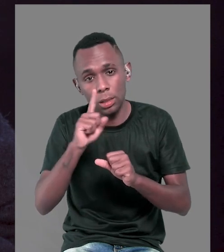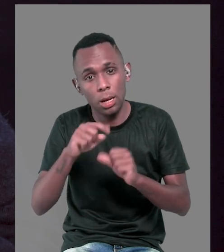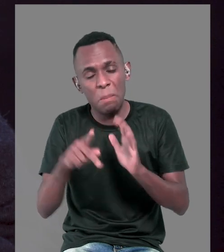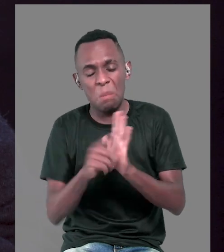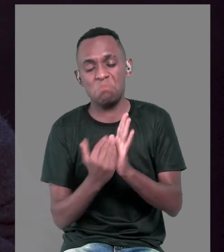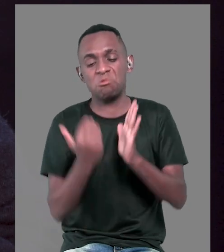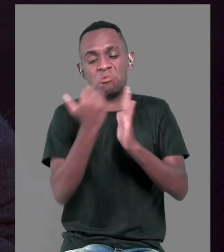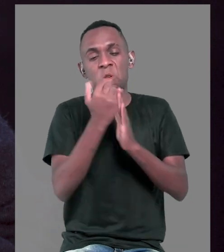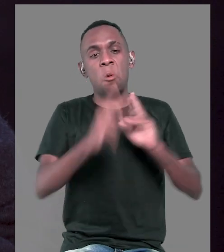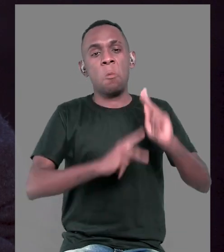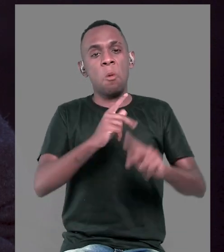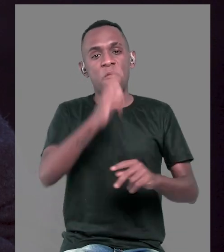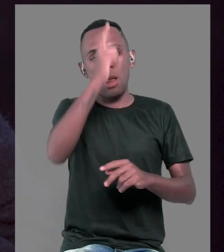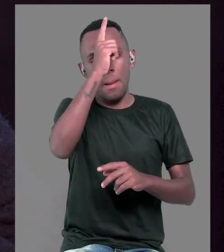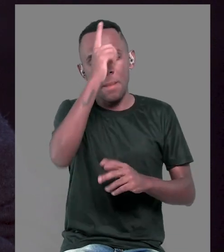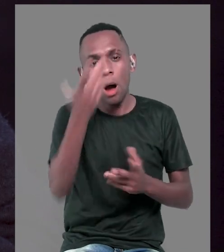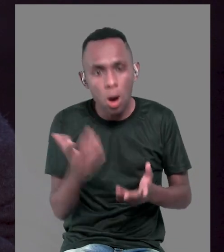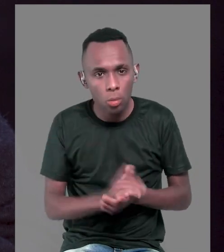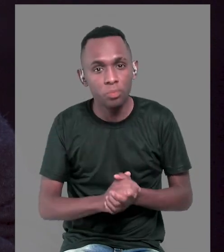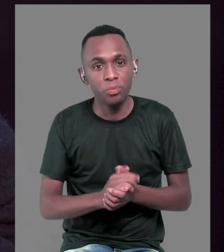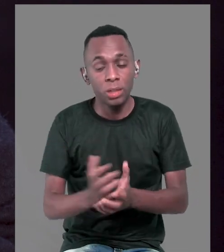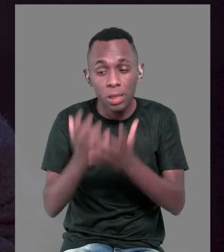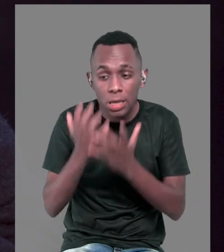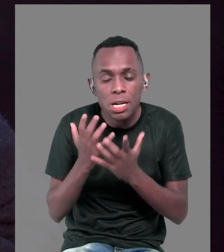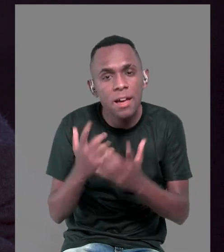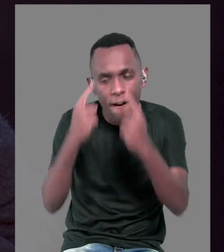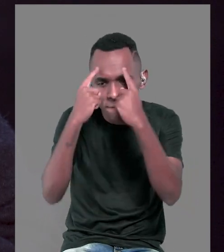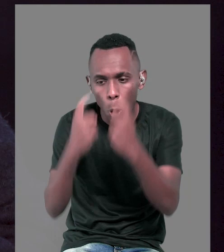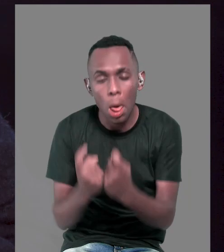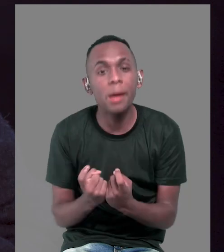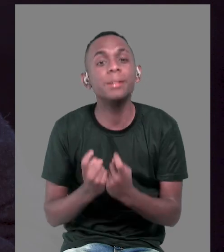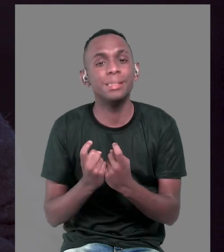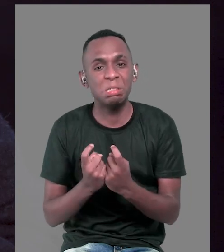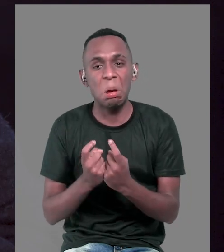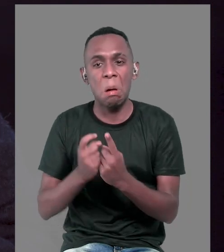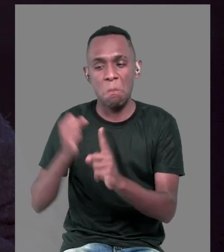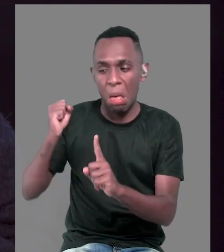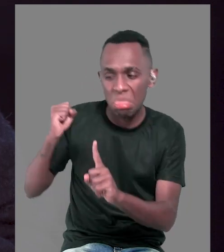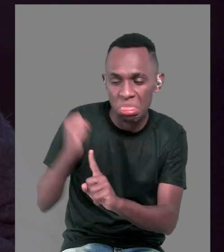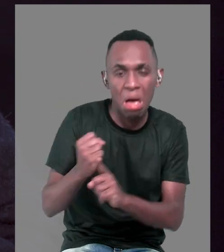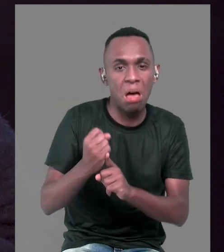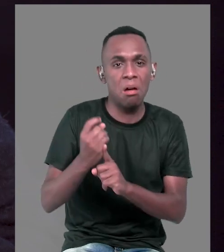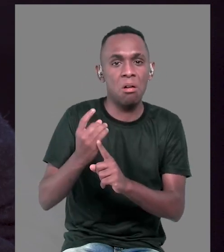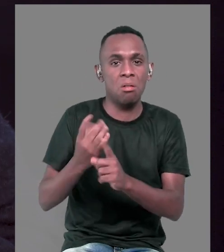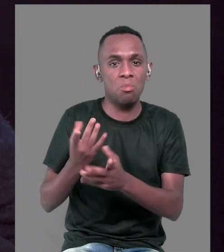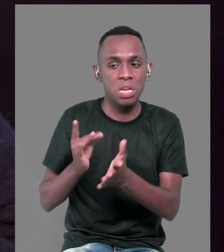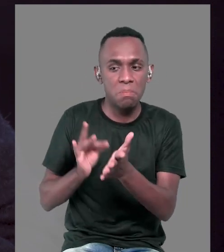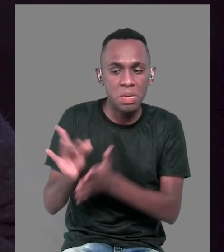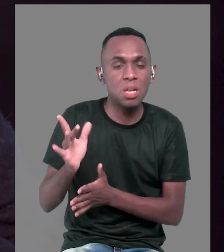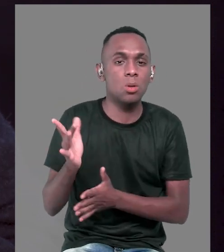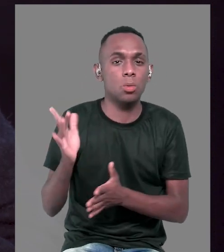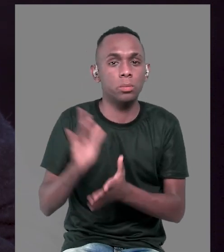o recurso à violência, o recurso de matar o inimigo e o inimigo interno, ideias